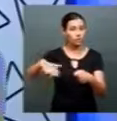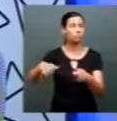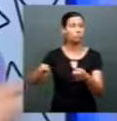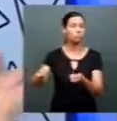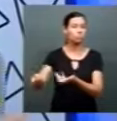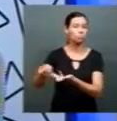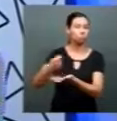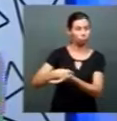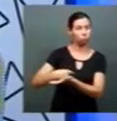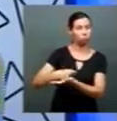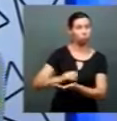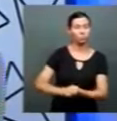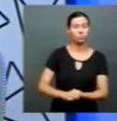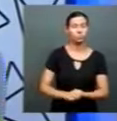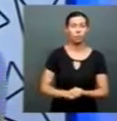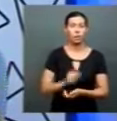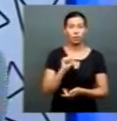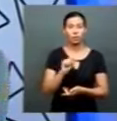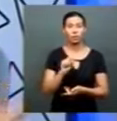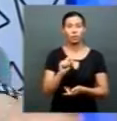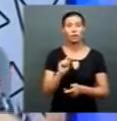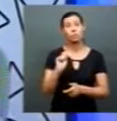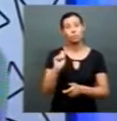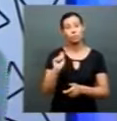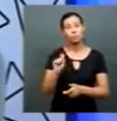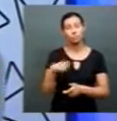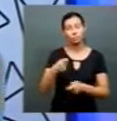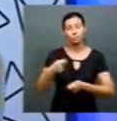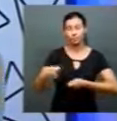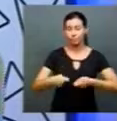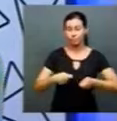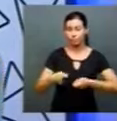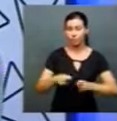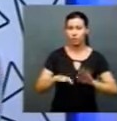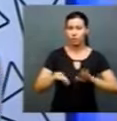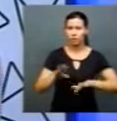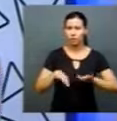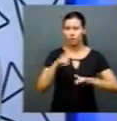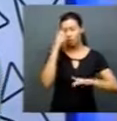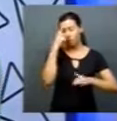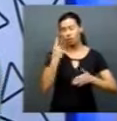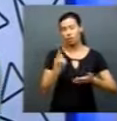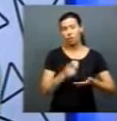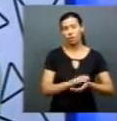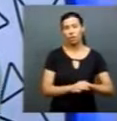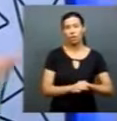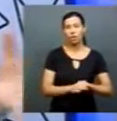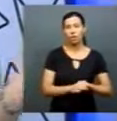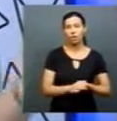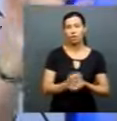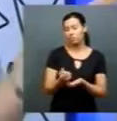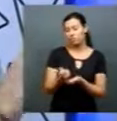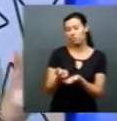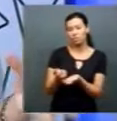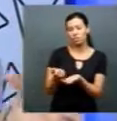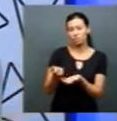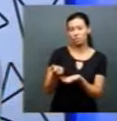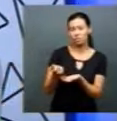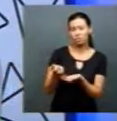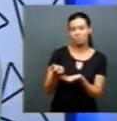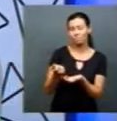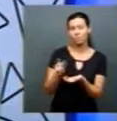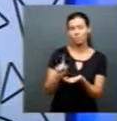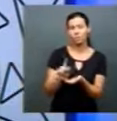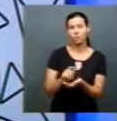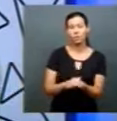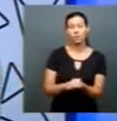um negócio. Que vira um negócio. Né? Mesmo, aí o pessoal pode comentar, poxa, mas eu não quero algo, por exemplo, que tenha fins lucrativos, né? Mas não é necessariamente nisso, é algo